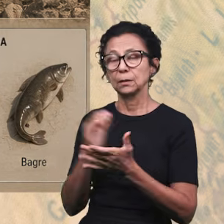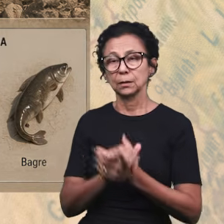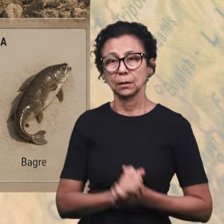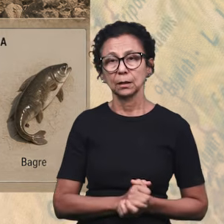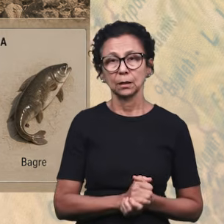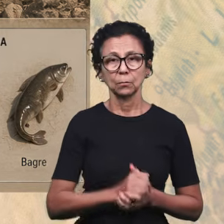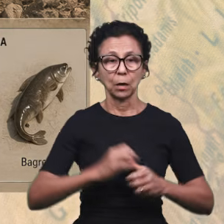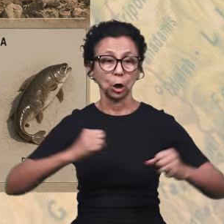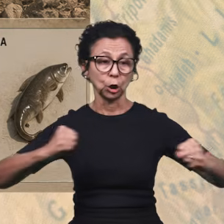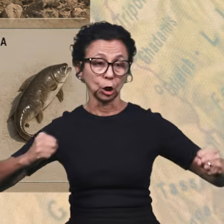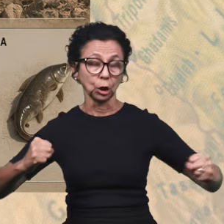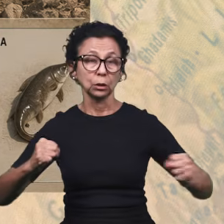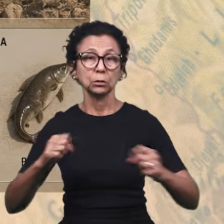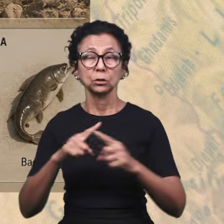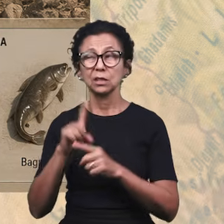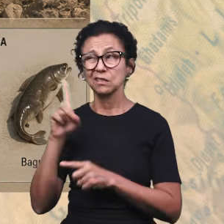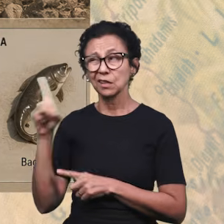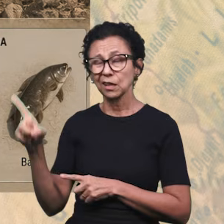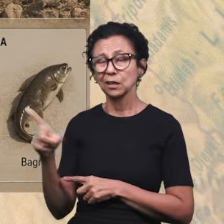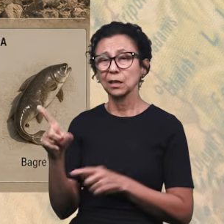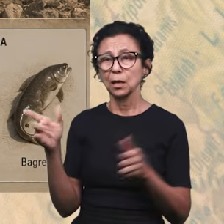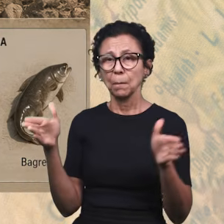Mas eles